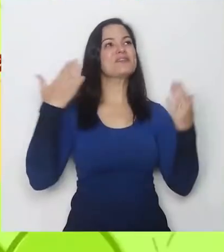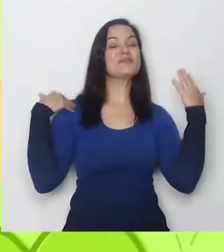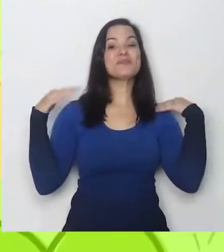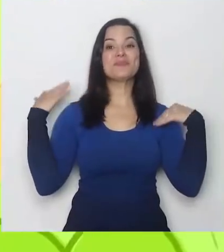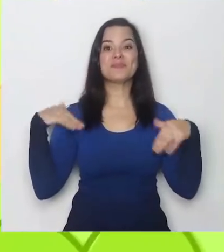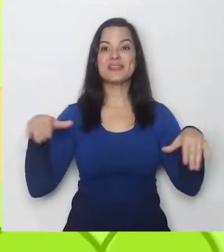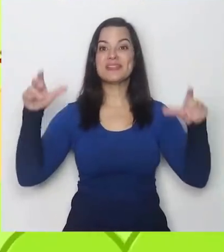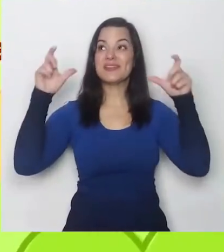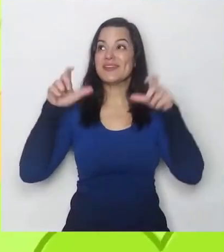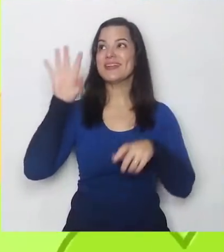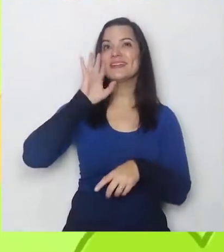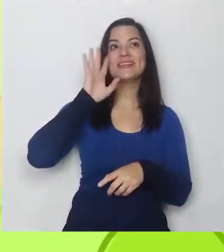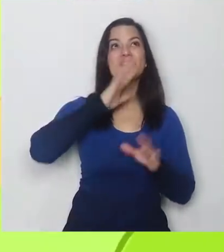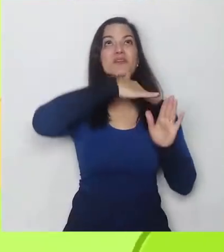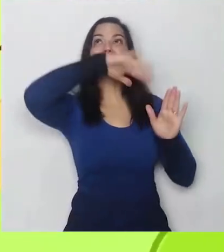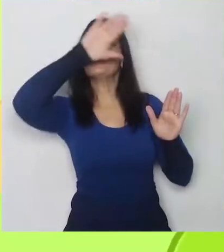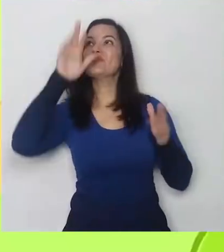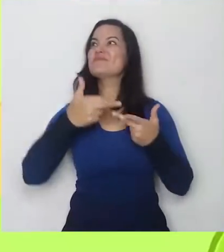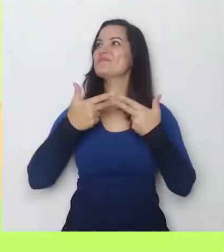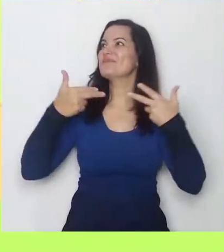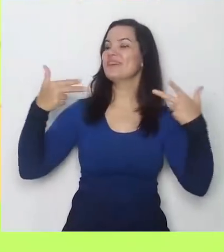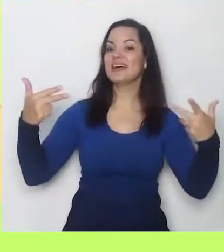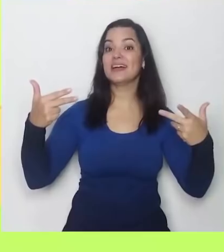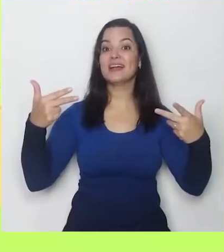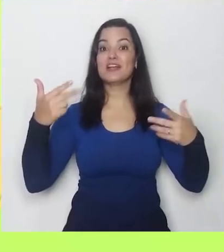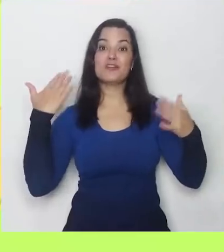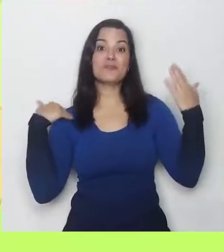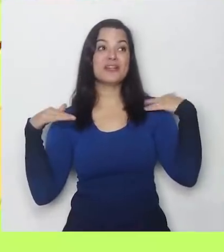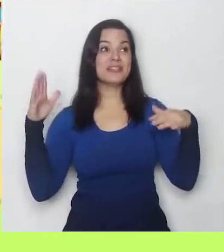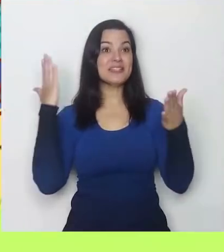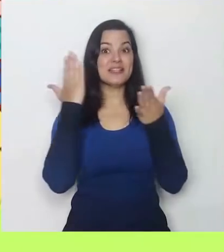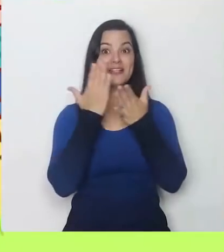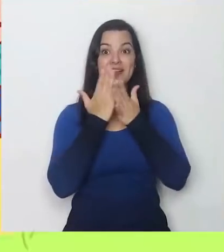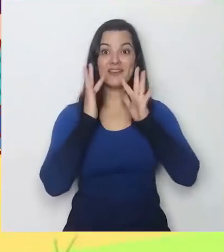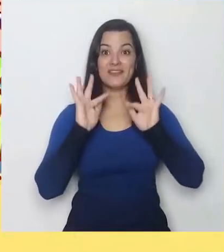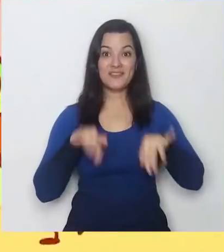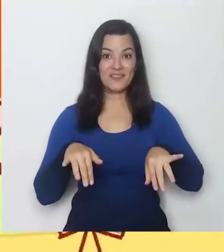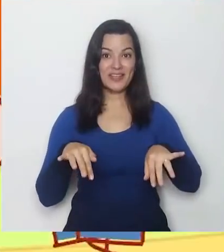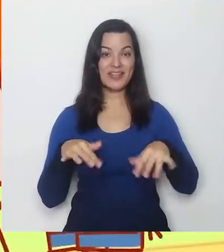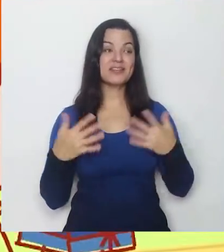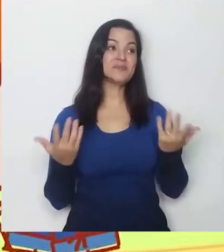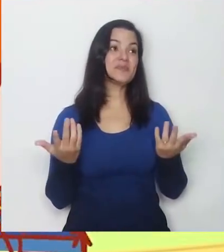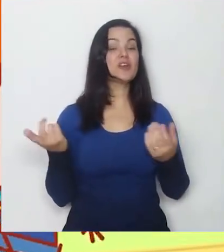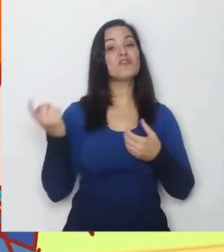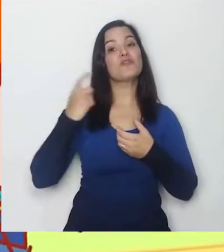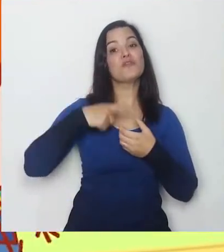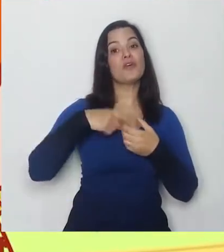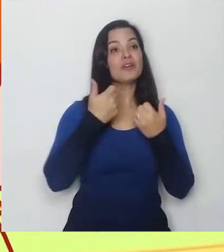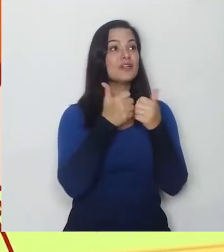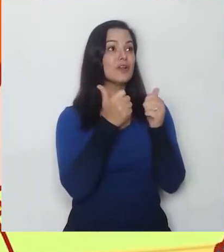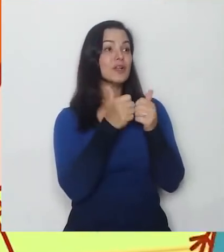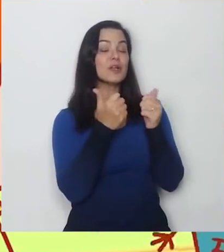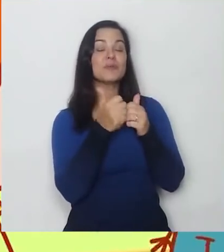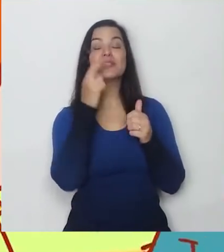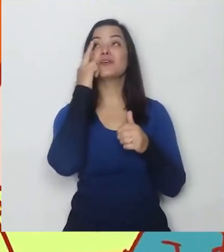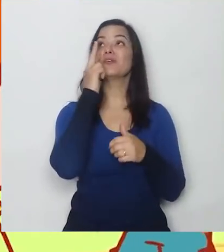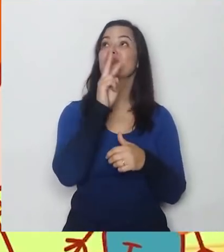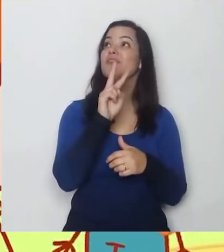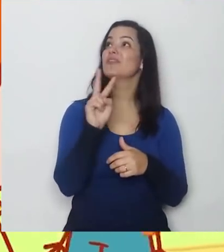céu. Quando o passeio acabou e a gente estava voltando para o ônibus, eu vi um passarinho